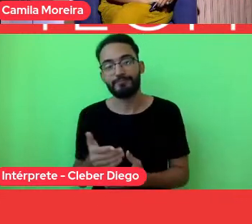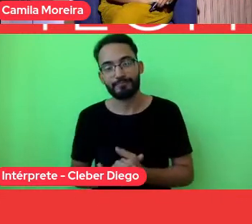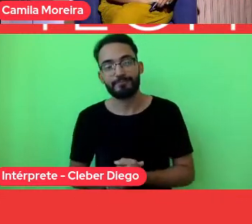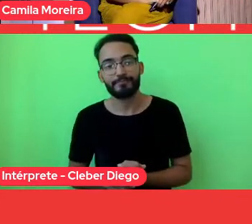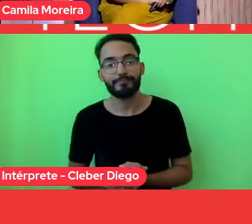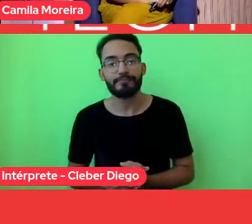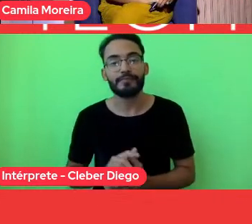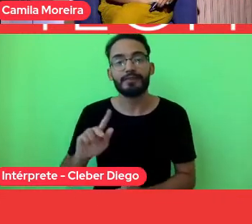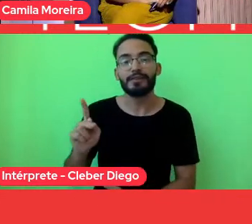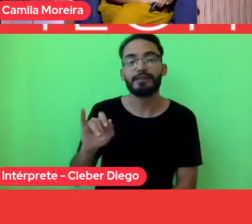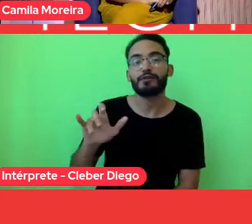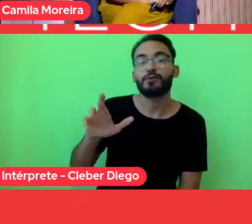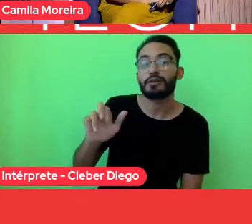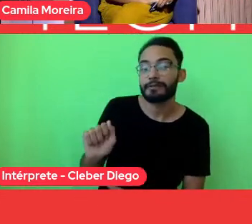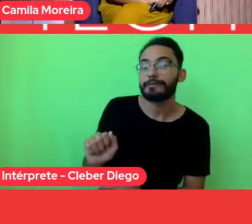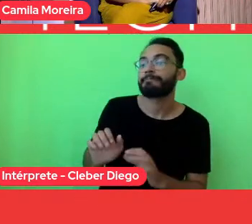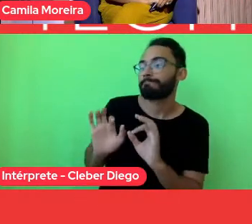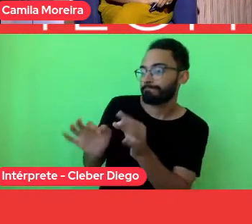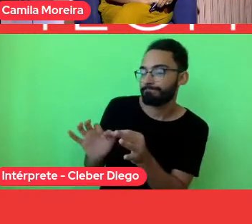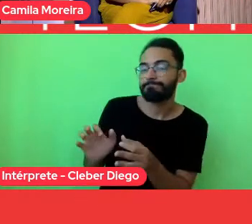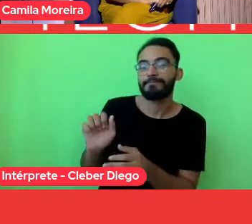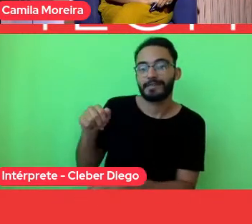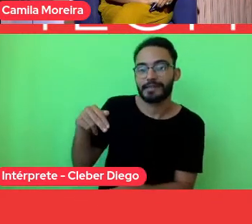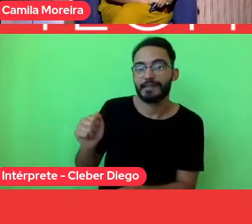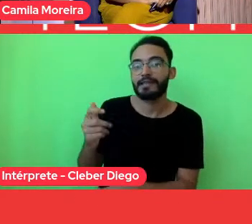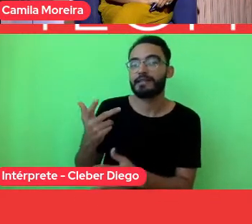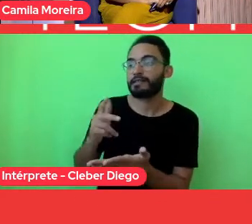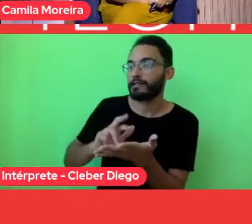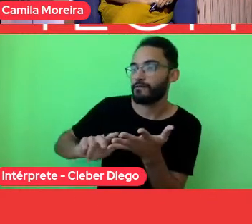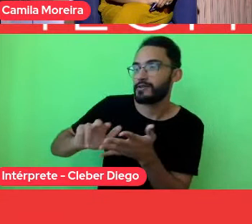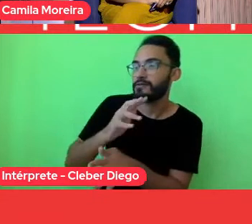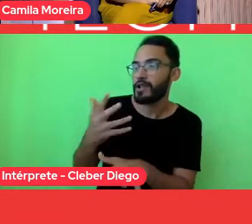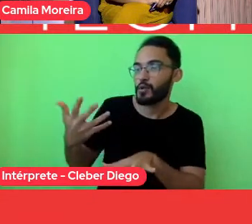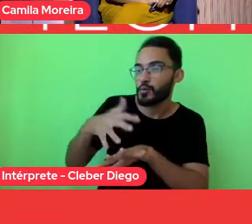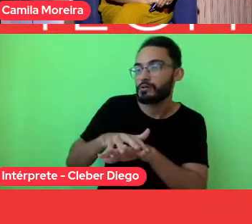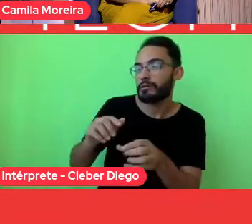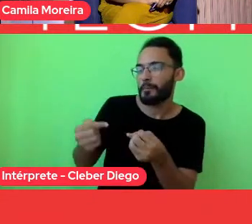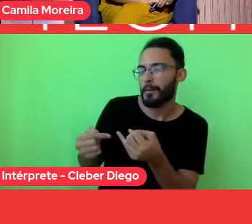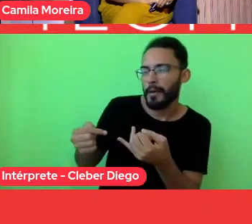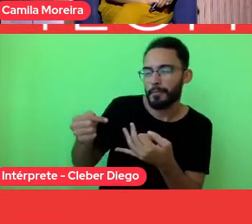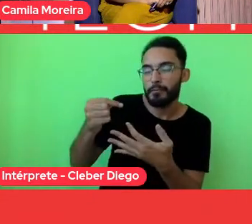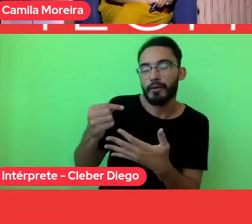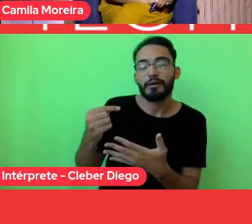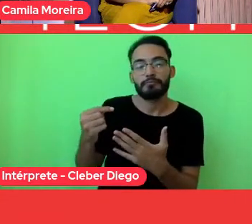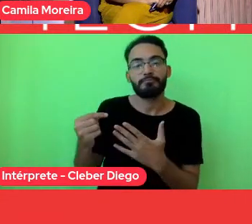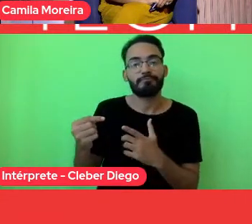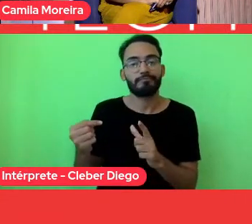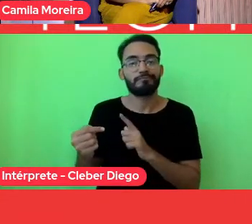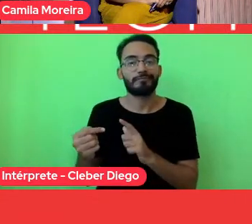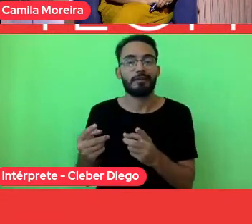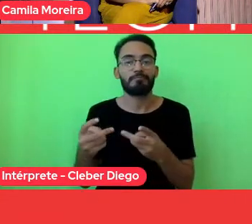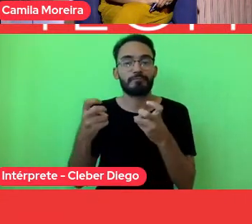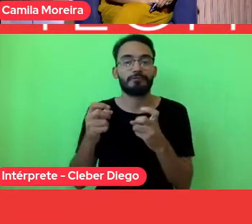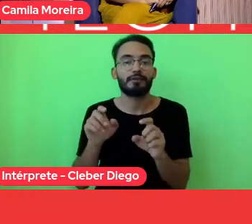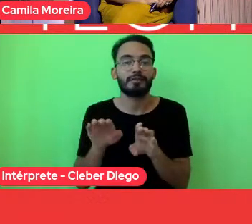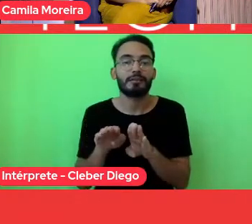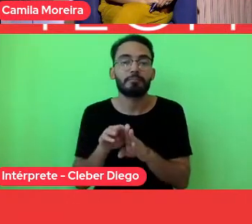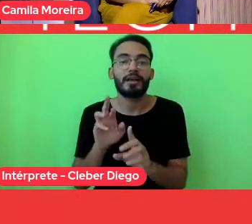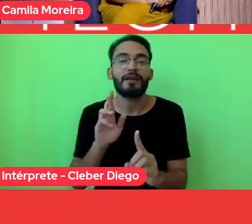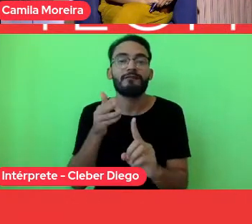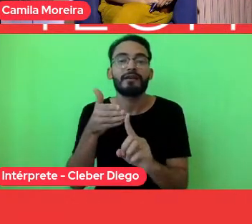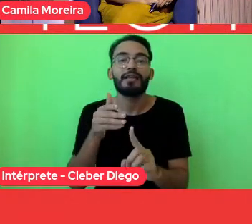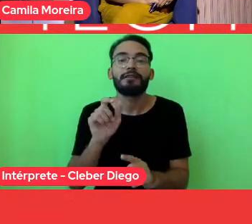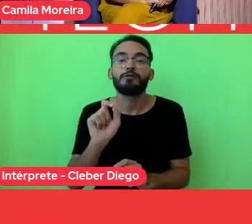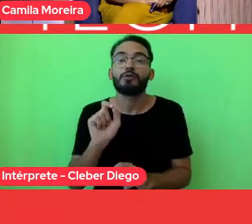além da referência da CIT de diversidade, de inclusão e de tudo mais, eu acho que vem também referência no sentido